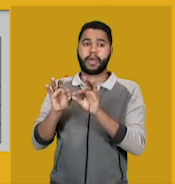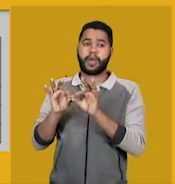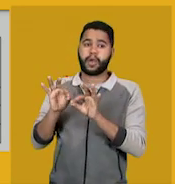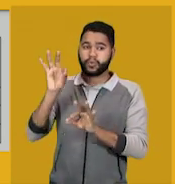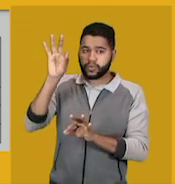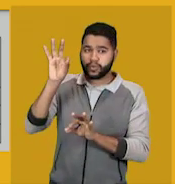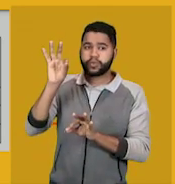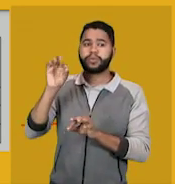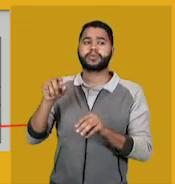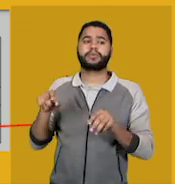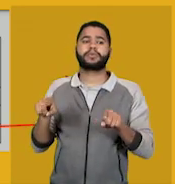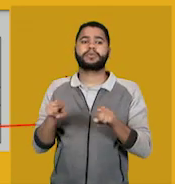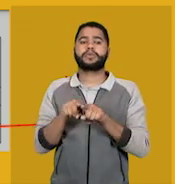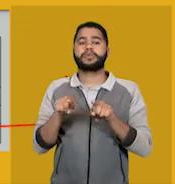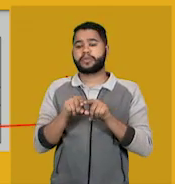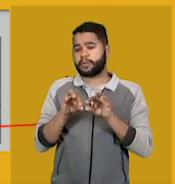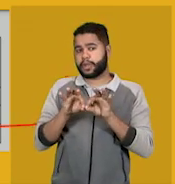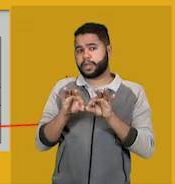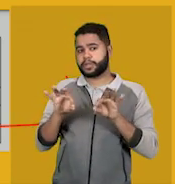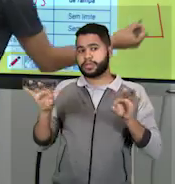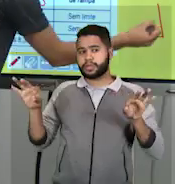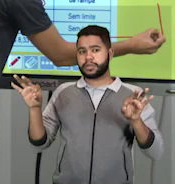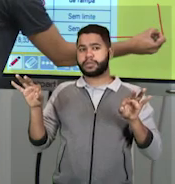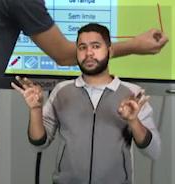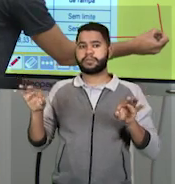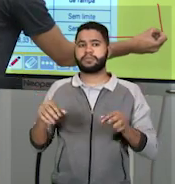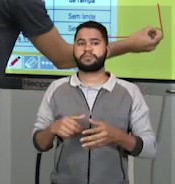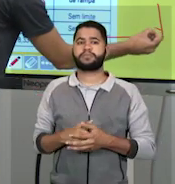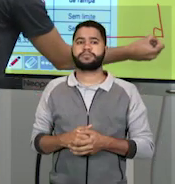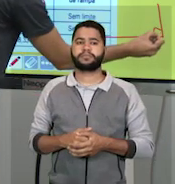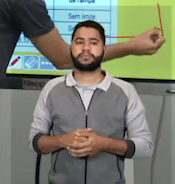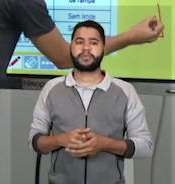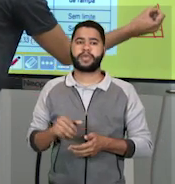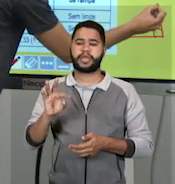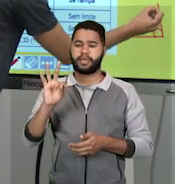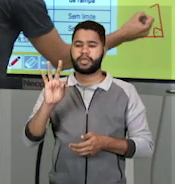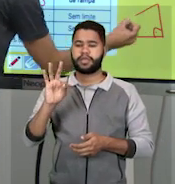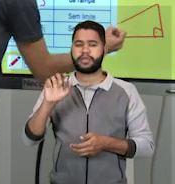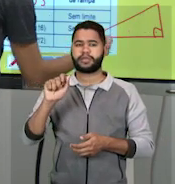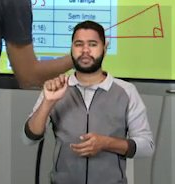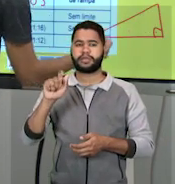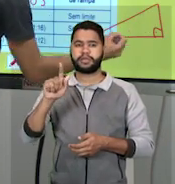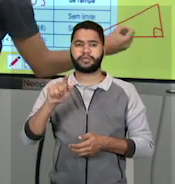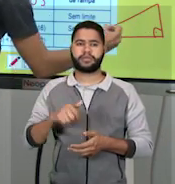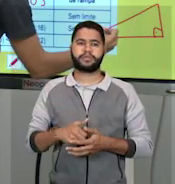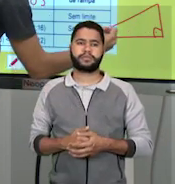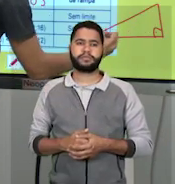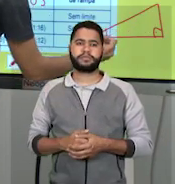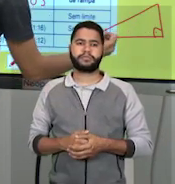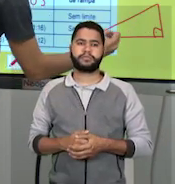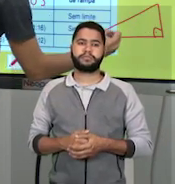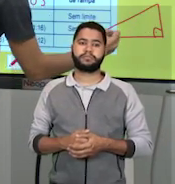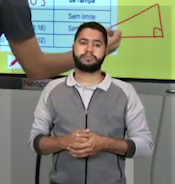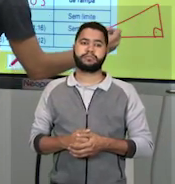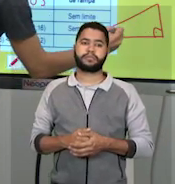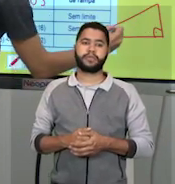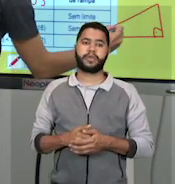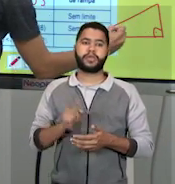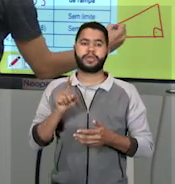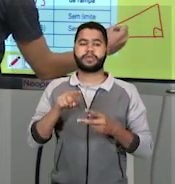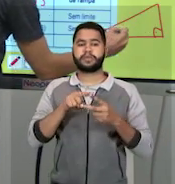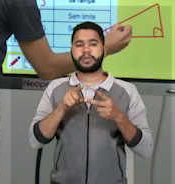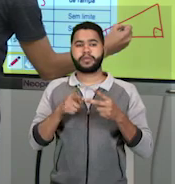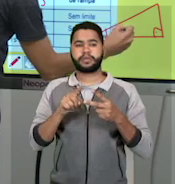subir pela distância da rampa. É essa medida aqui, ó, então é tangente, tá? A rampa é esse aqui, então é esse ângulo que vai